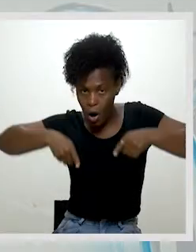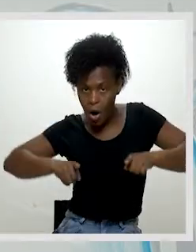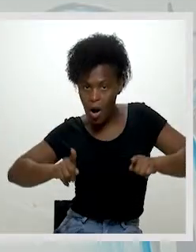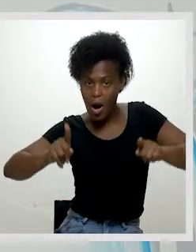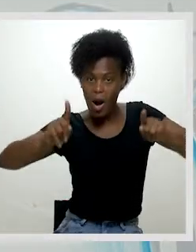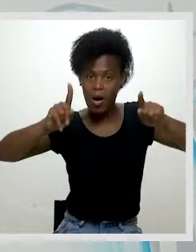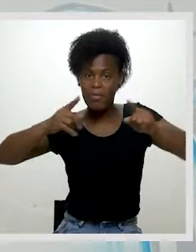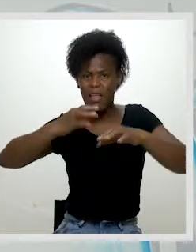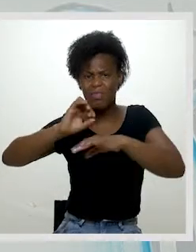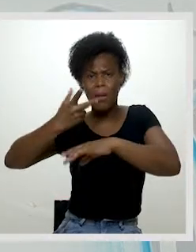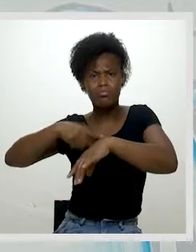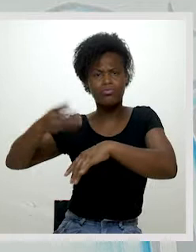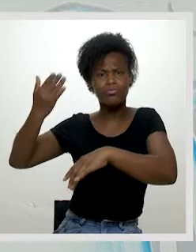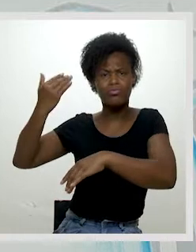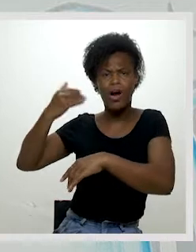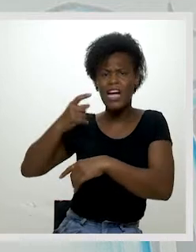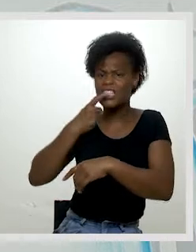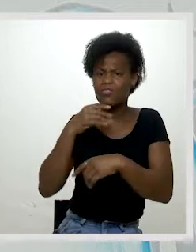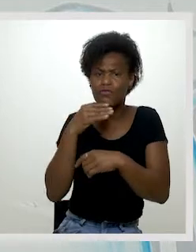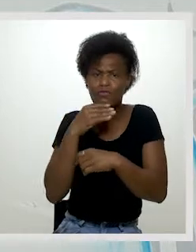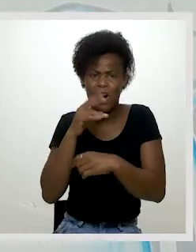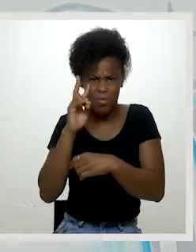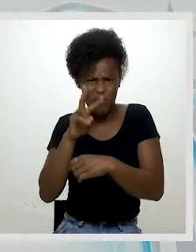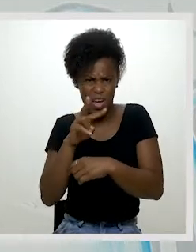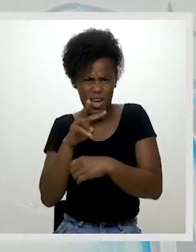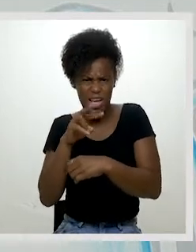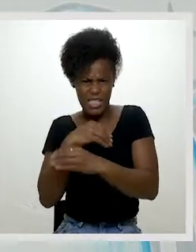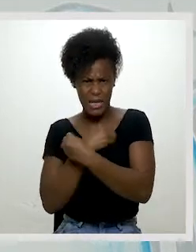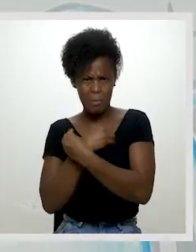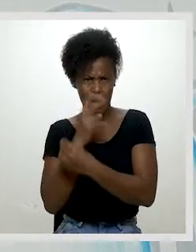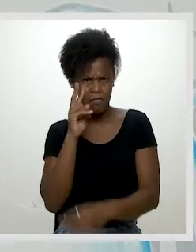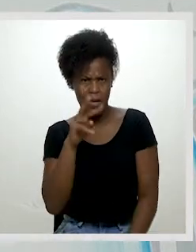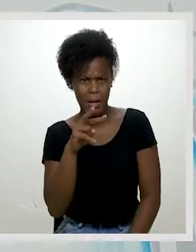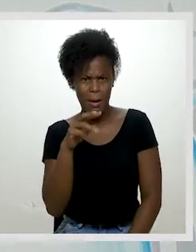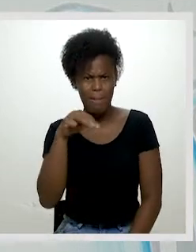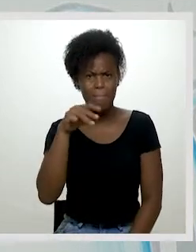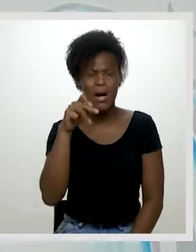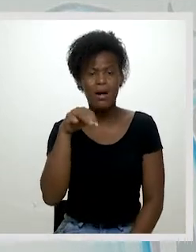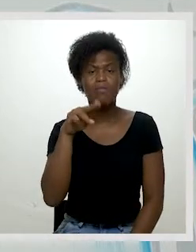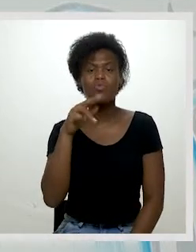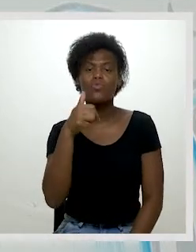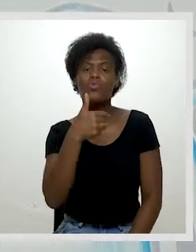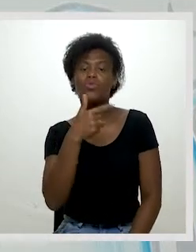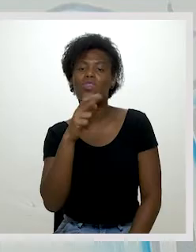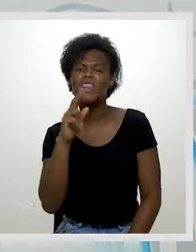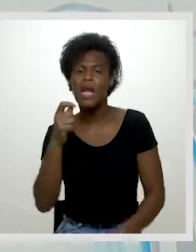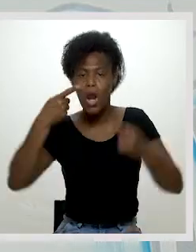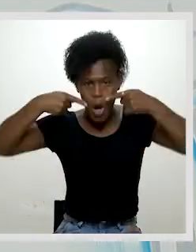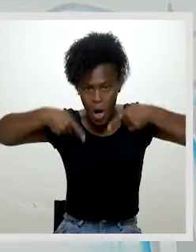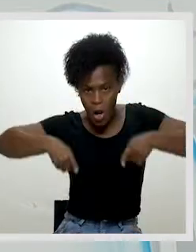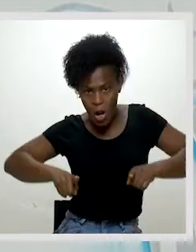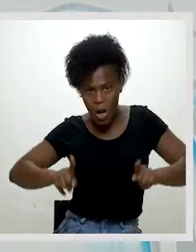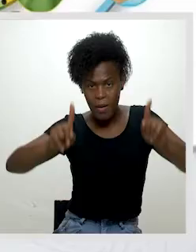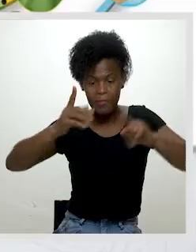do Gelo. Acho que todos já viram os desenhos animados da Era do Gelo. O mamute que aparece lá logo antes do